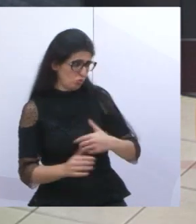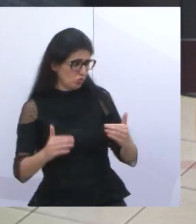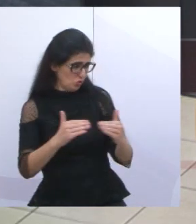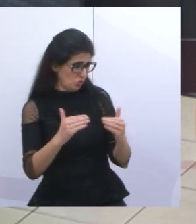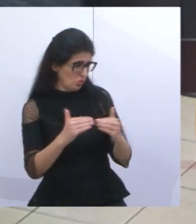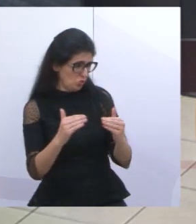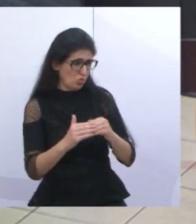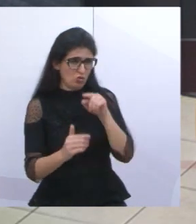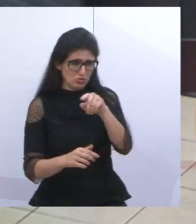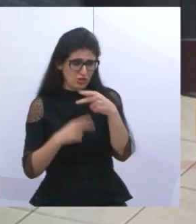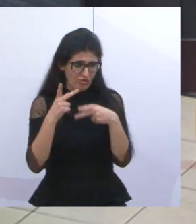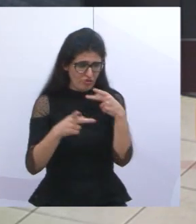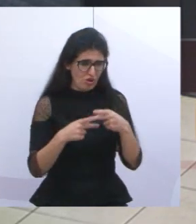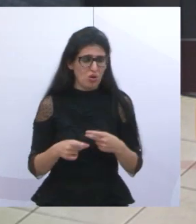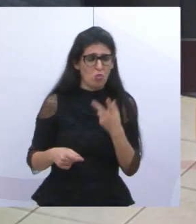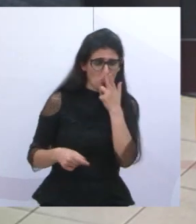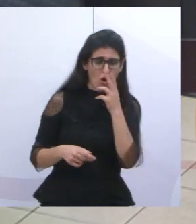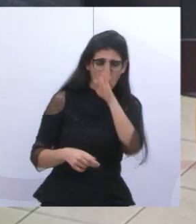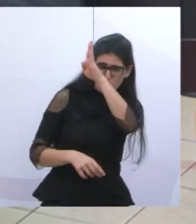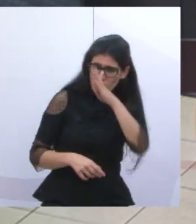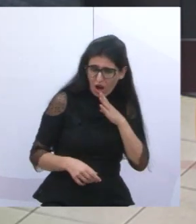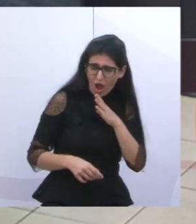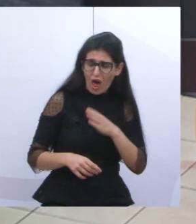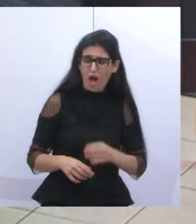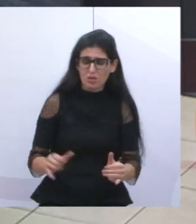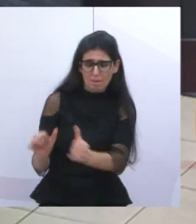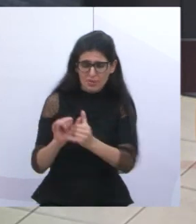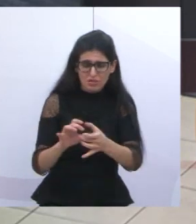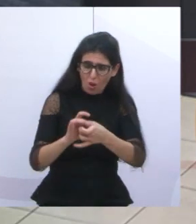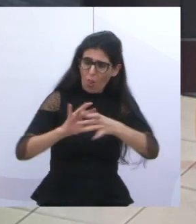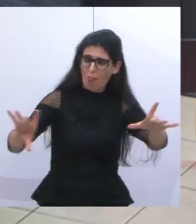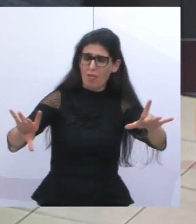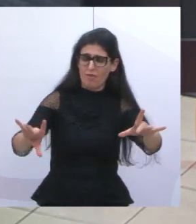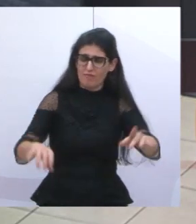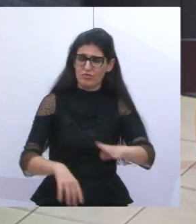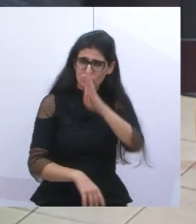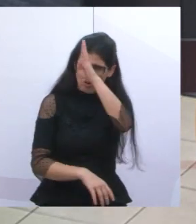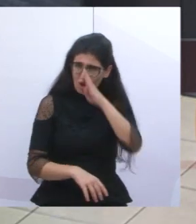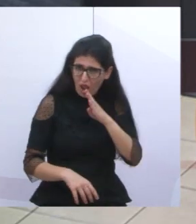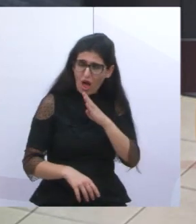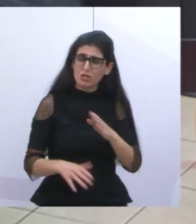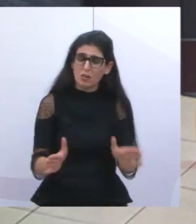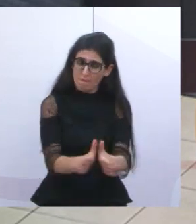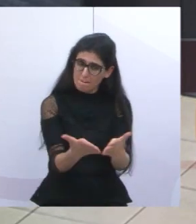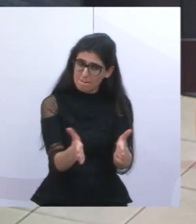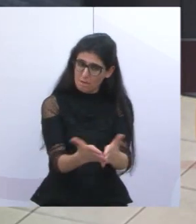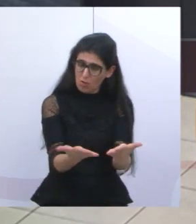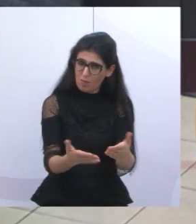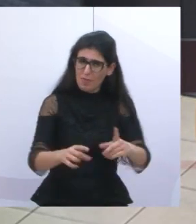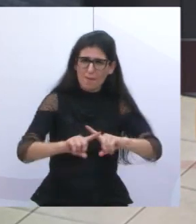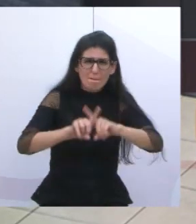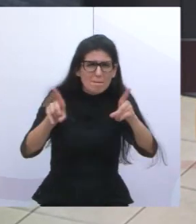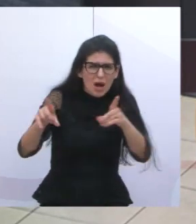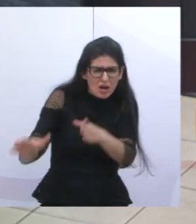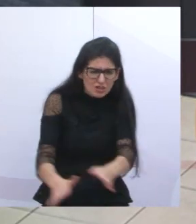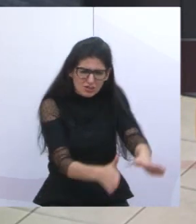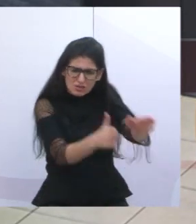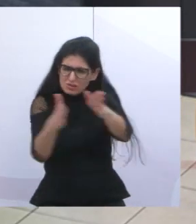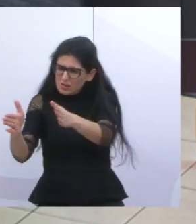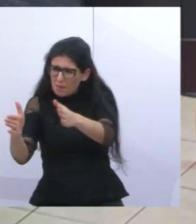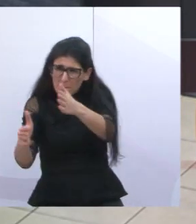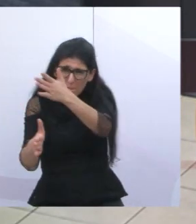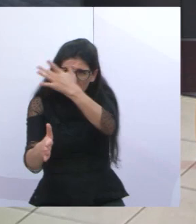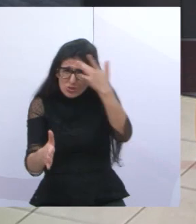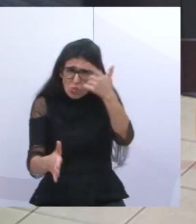porque eu acho que a isenção, a remissão, ela tem que ser para quem precisa. Agora, há ali pessoas que têm 5, 6 lotes que não